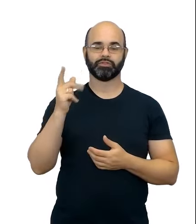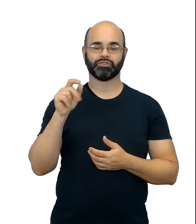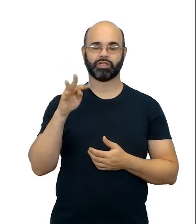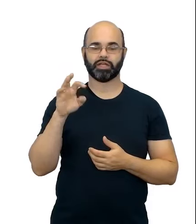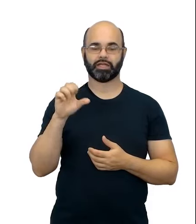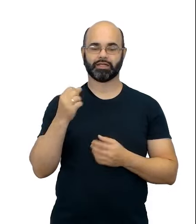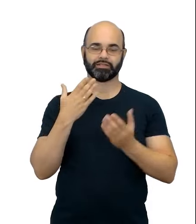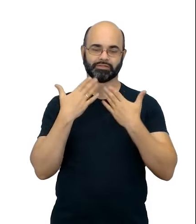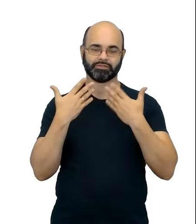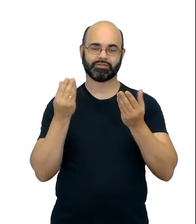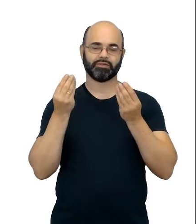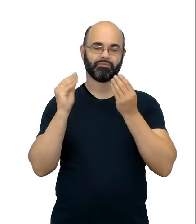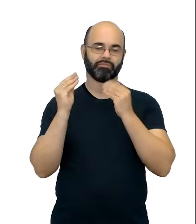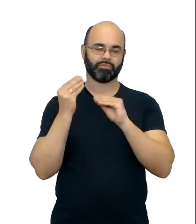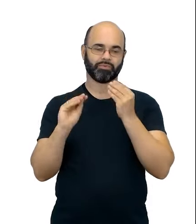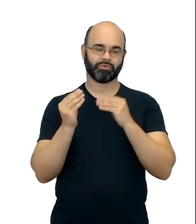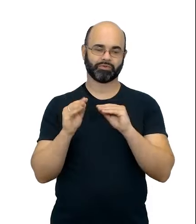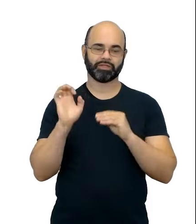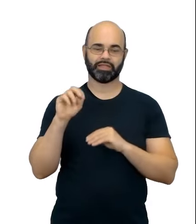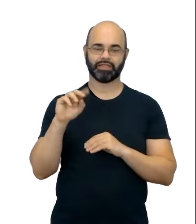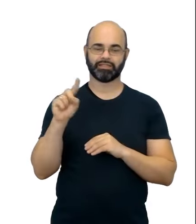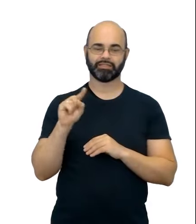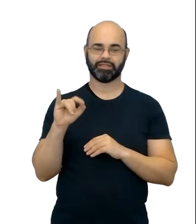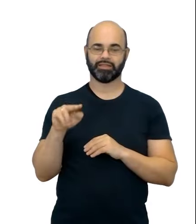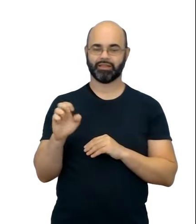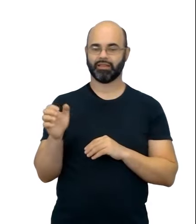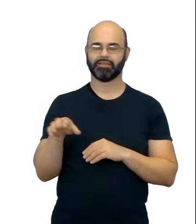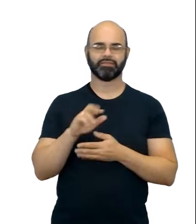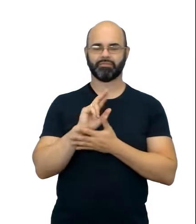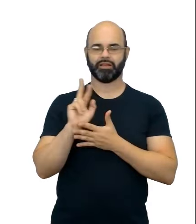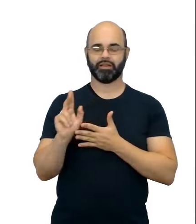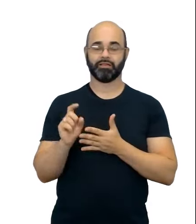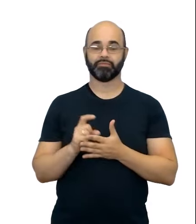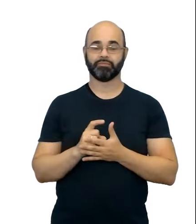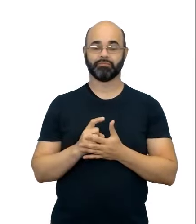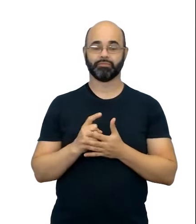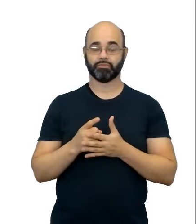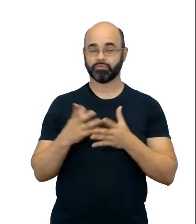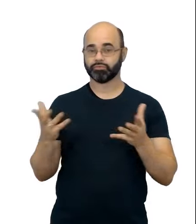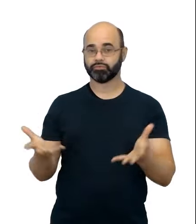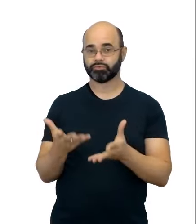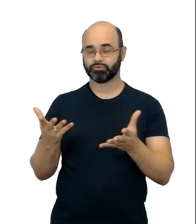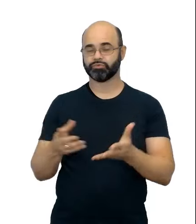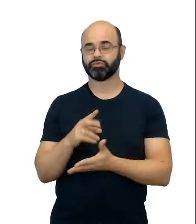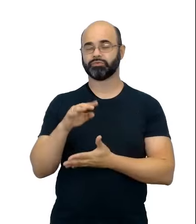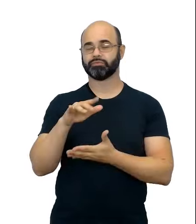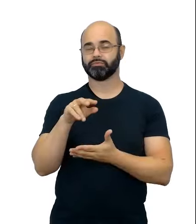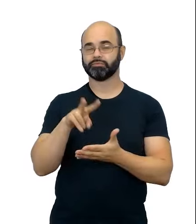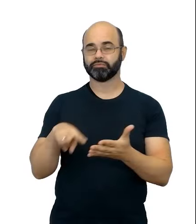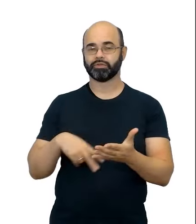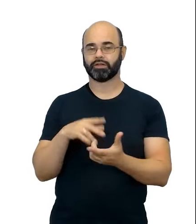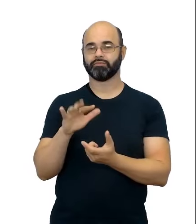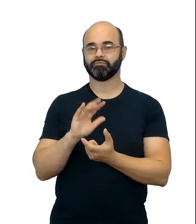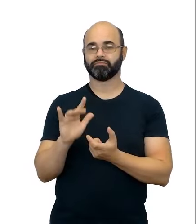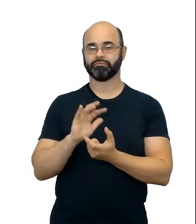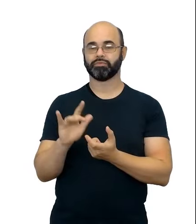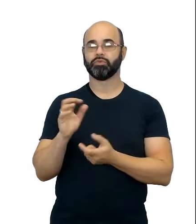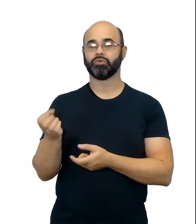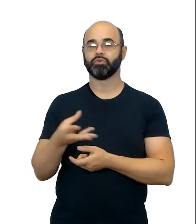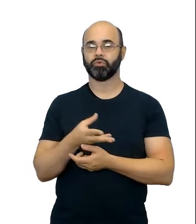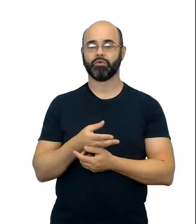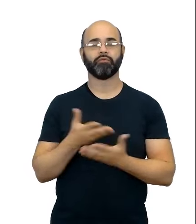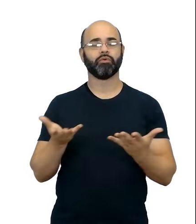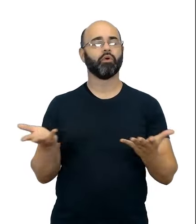tal. Então, essas tecnologias e ferramentas de leitura e escrita impulsionaram os novos letramentos. Então, o que nós temos? Um